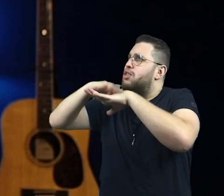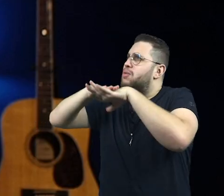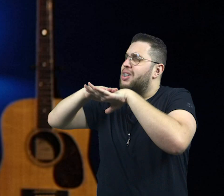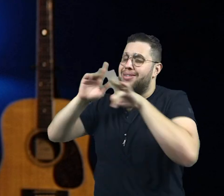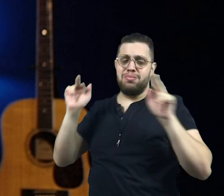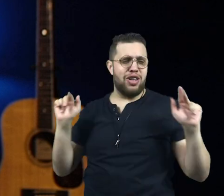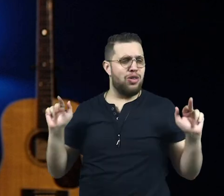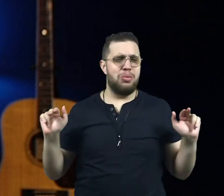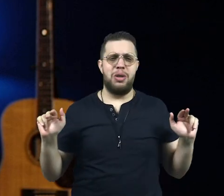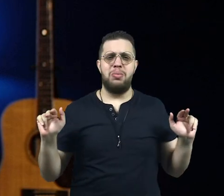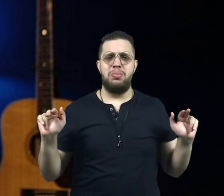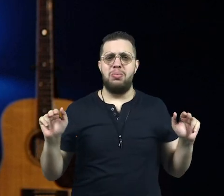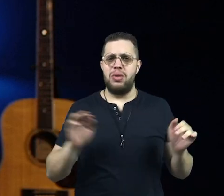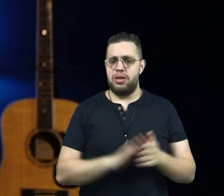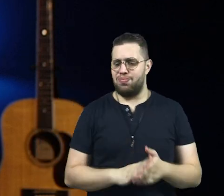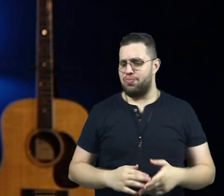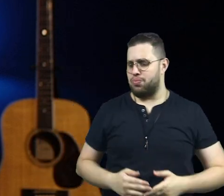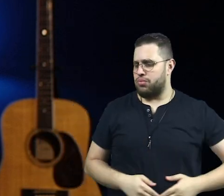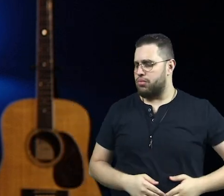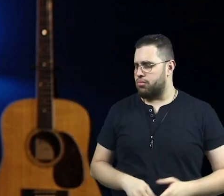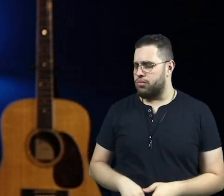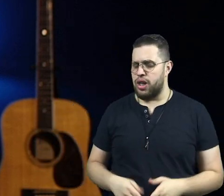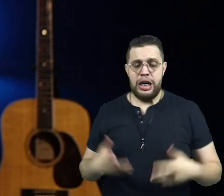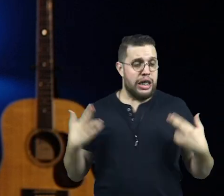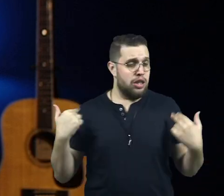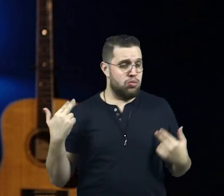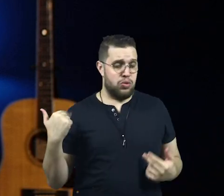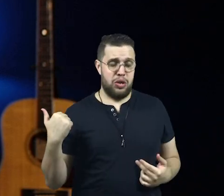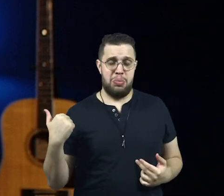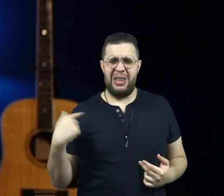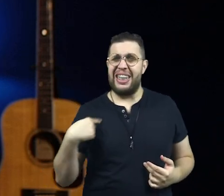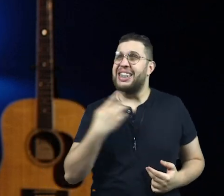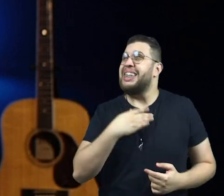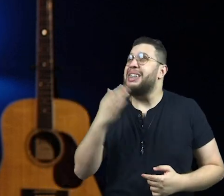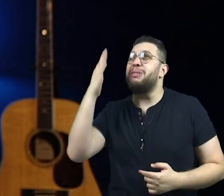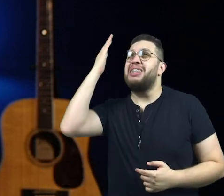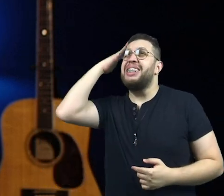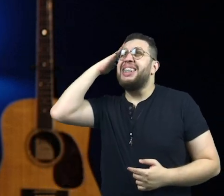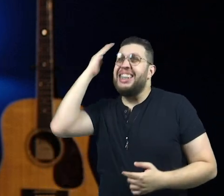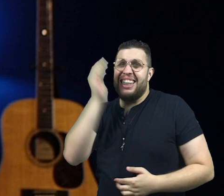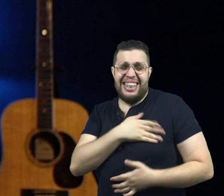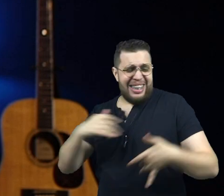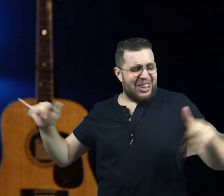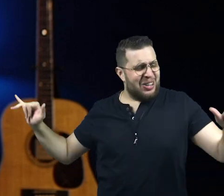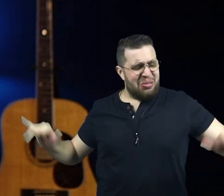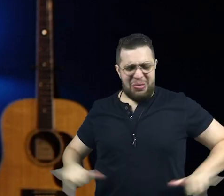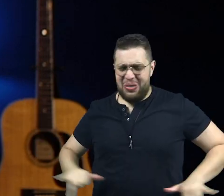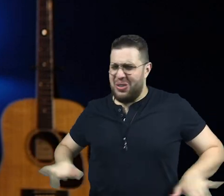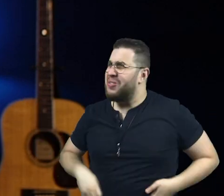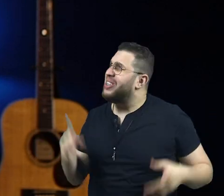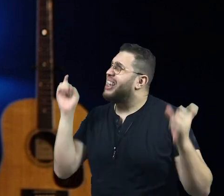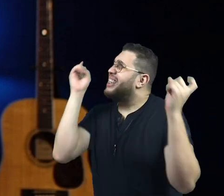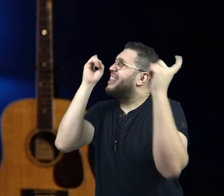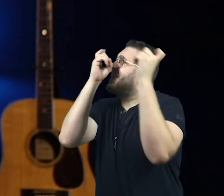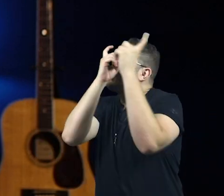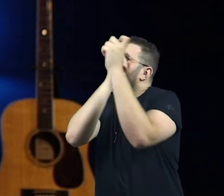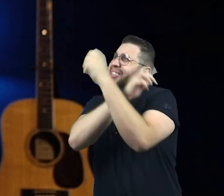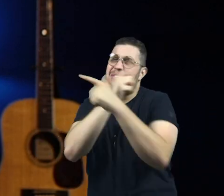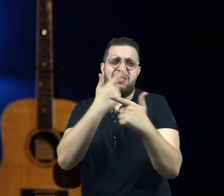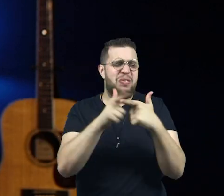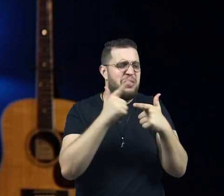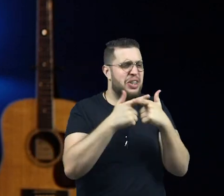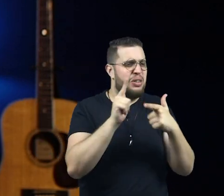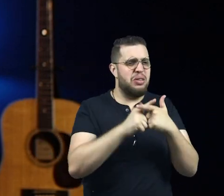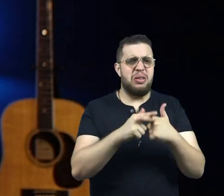nós, um momento de ser ferido é algo horrível, terrível, que você pensaria assim, jamais uma pessoa boa